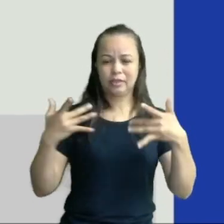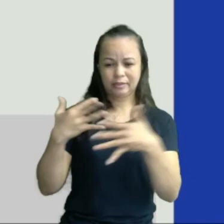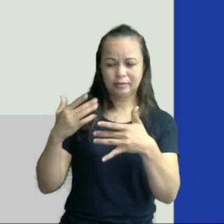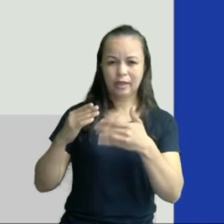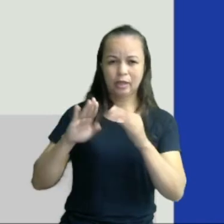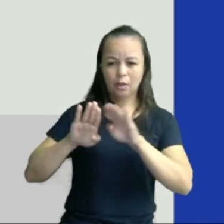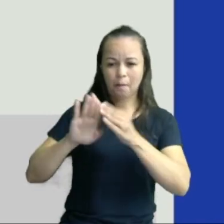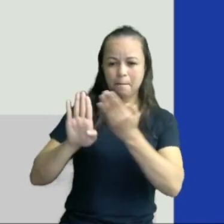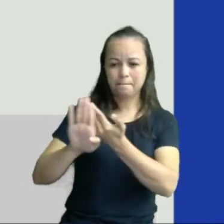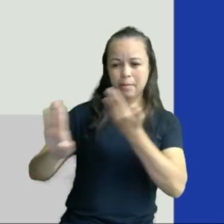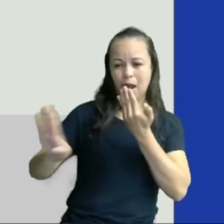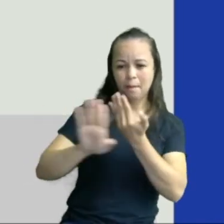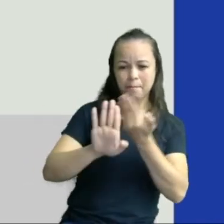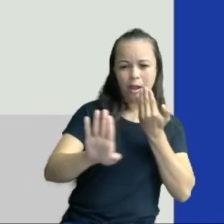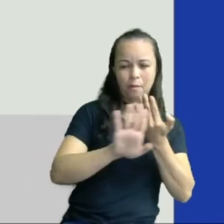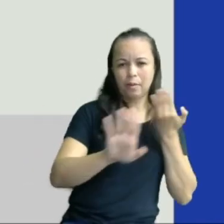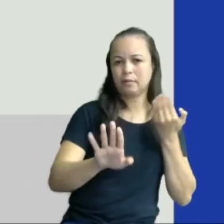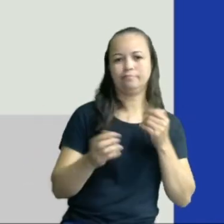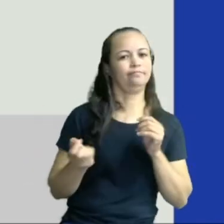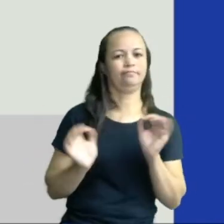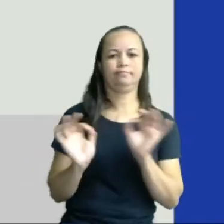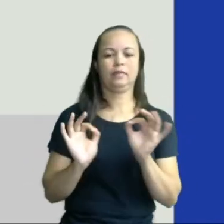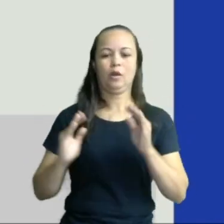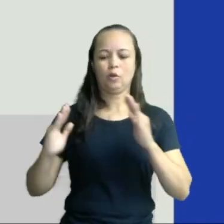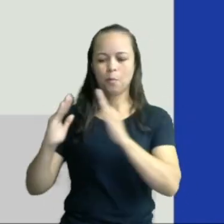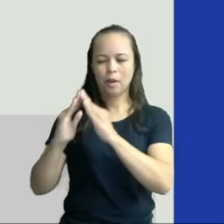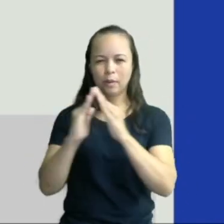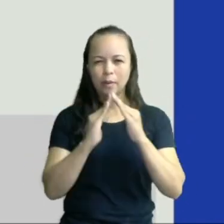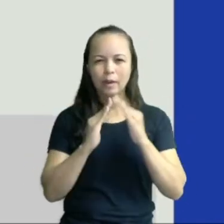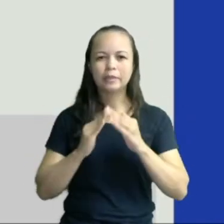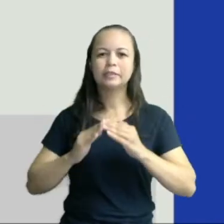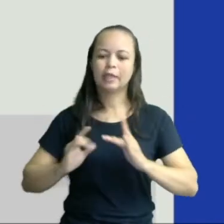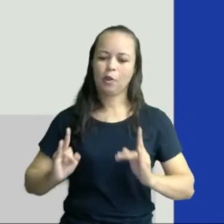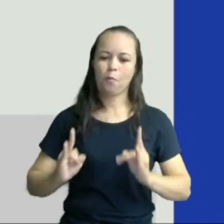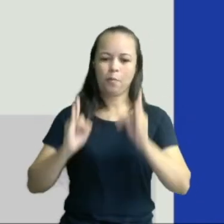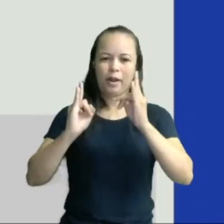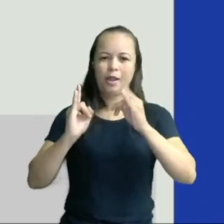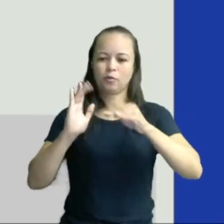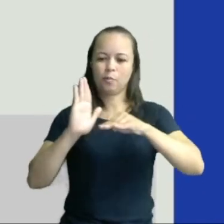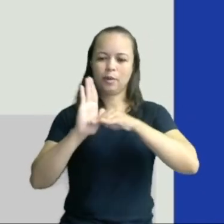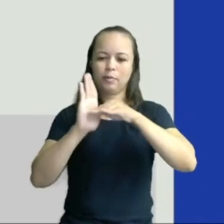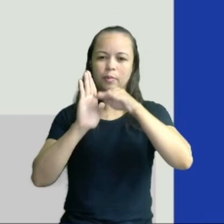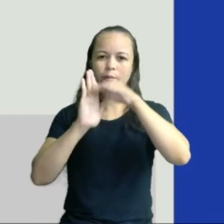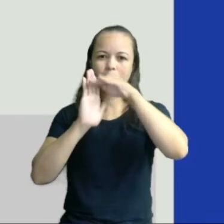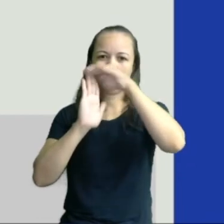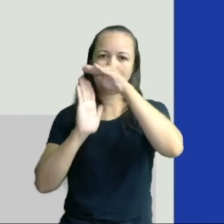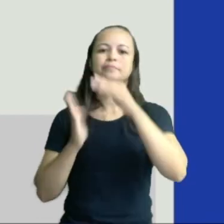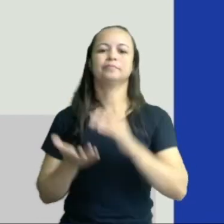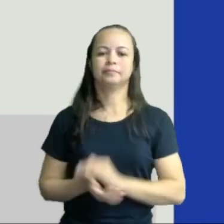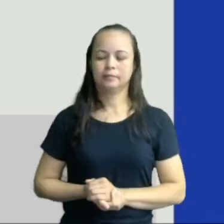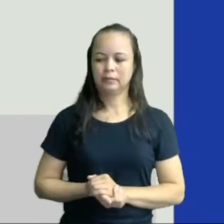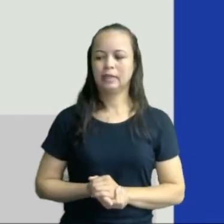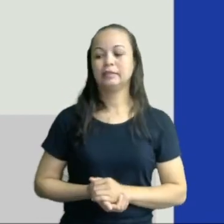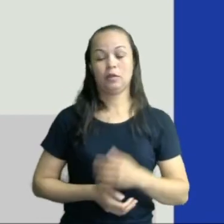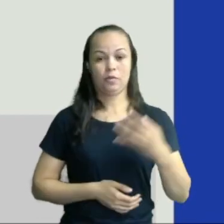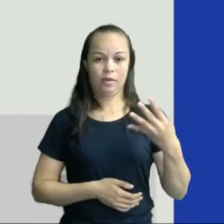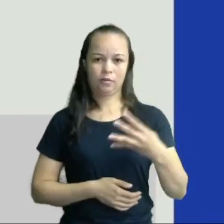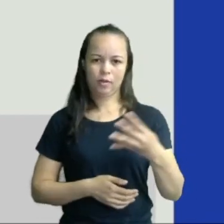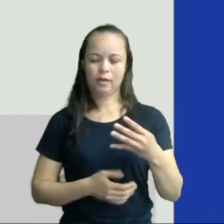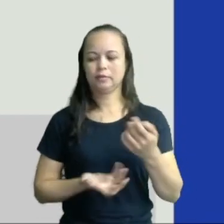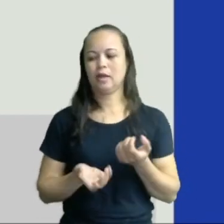Pelo contrário, elas são tudo juntinhas uma das outras, ainda tem os prédios que é uma em cima da outra, né? Então, é a 4ª